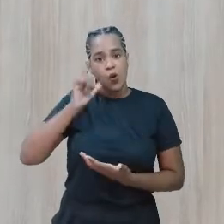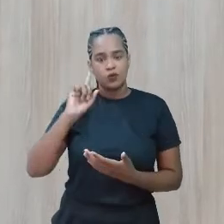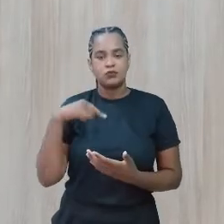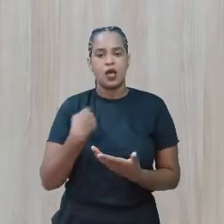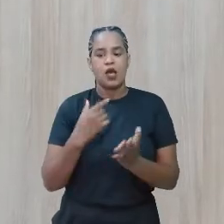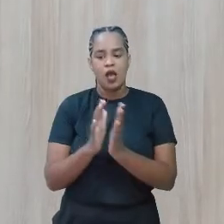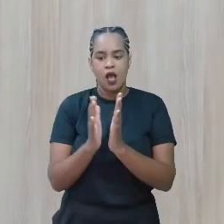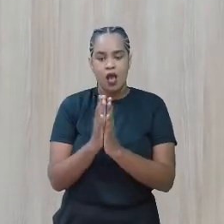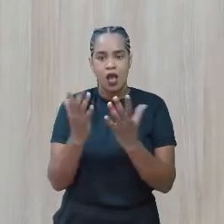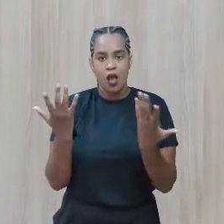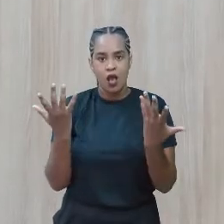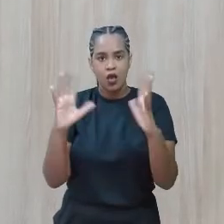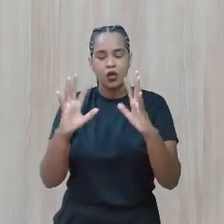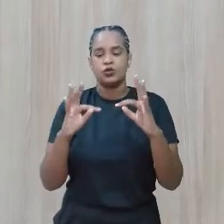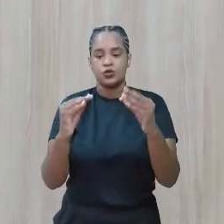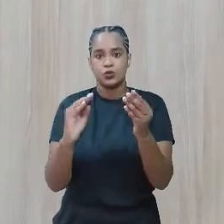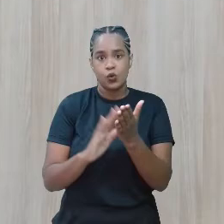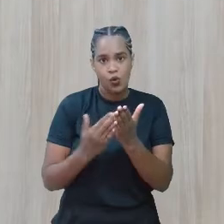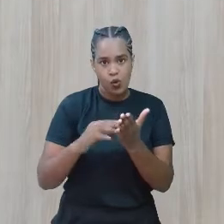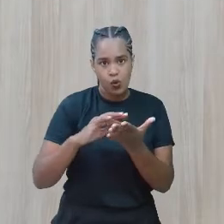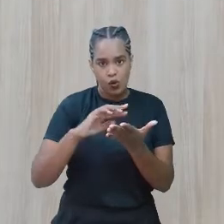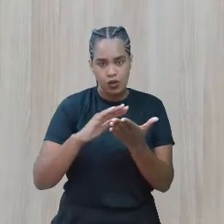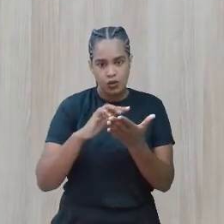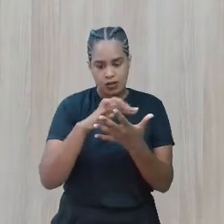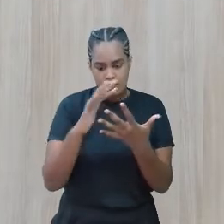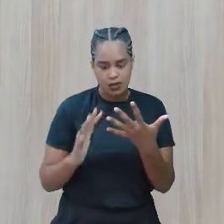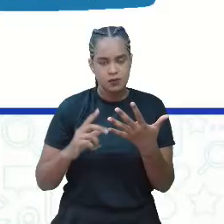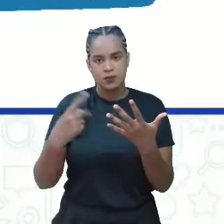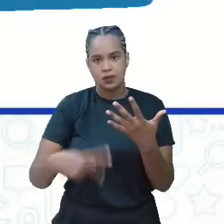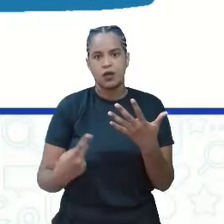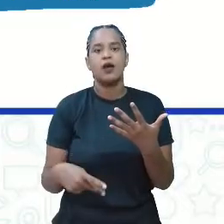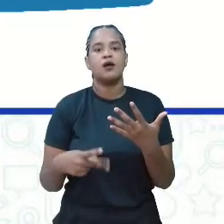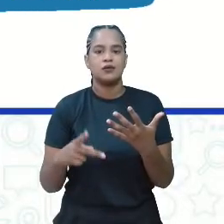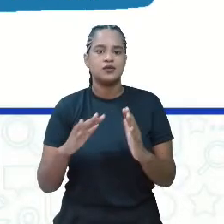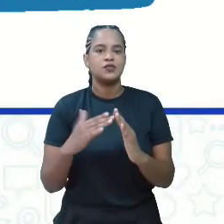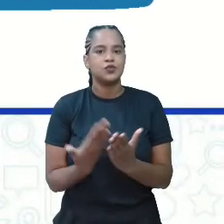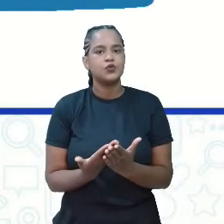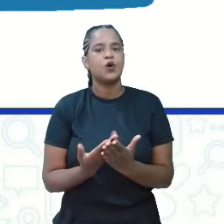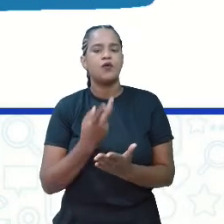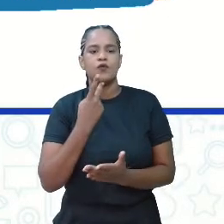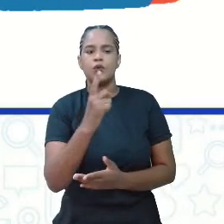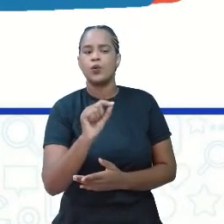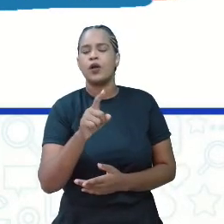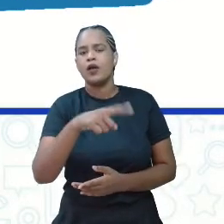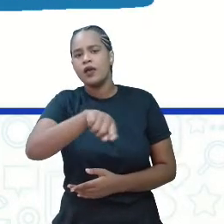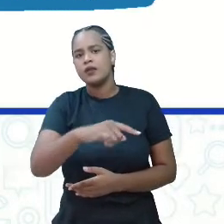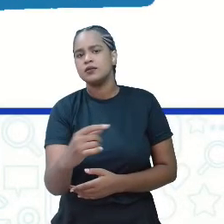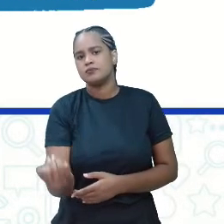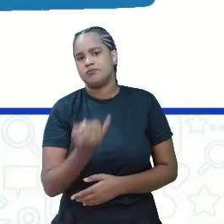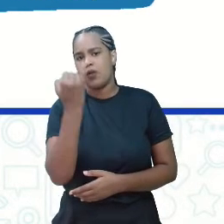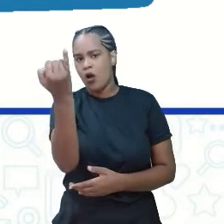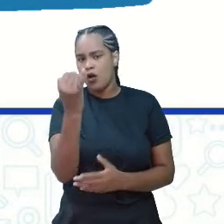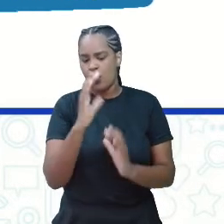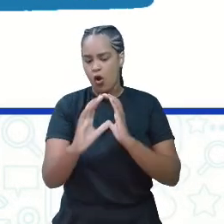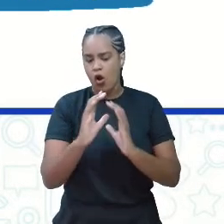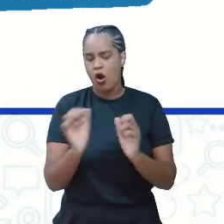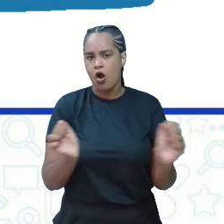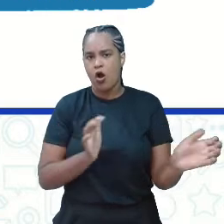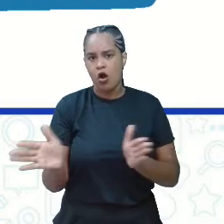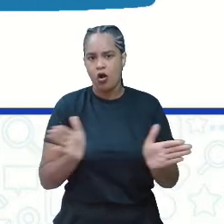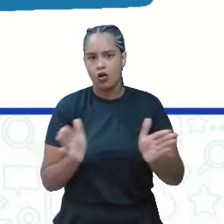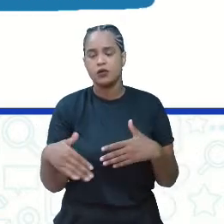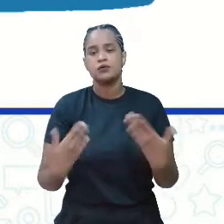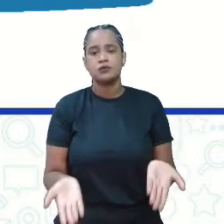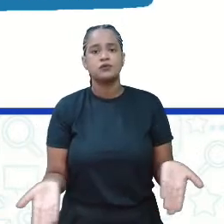homenagem para todos os intérpretes de Libra aqui da nossa escola, dizendo como eles são importantes, fazendo essa comunicação. E aqui eu quero dizer a